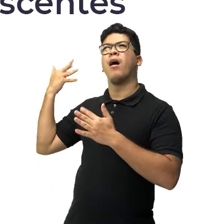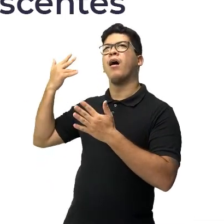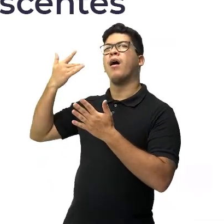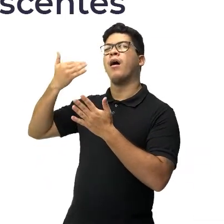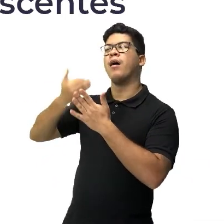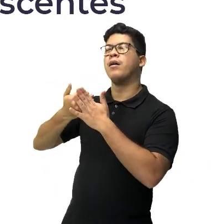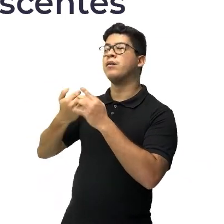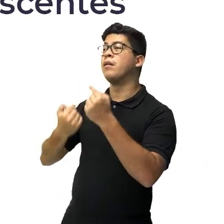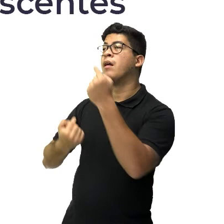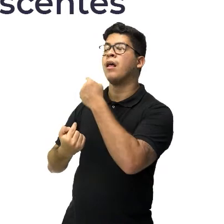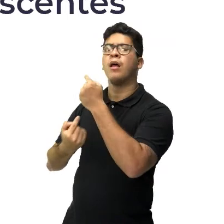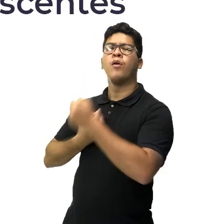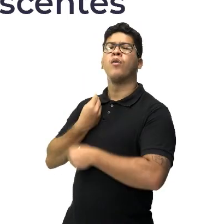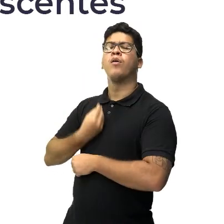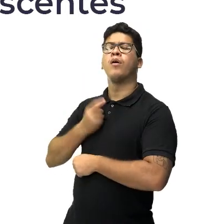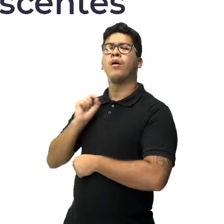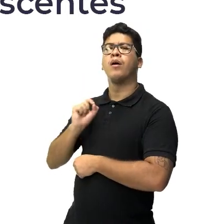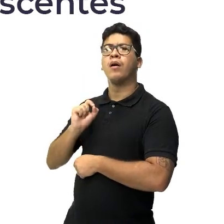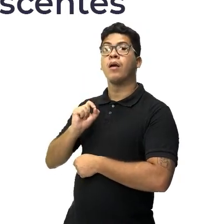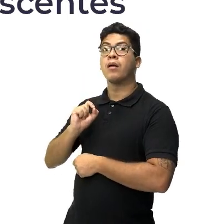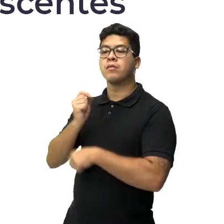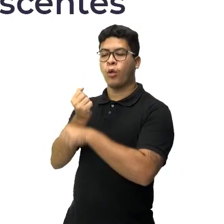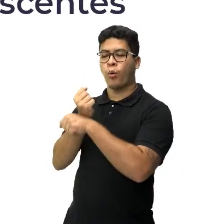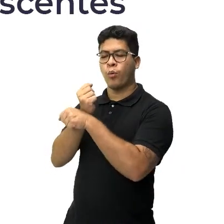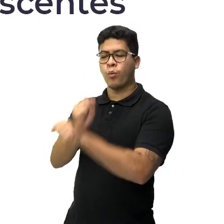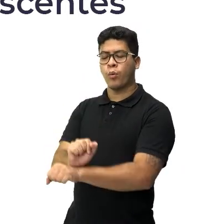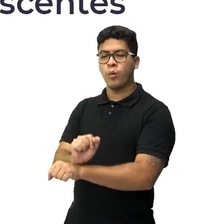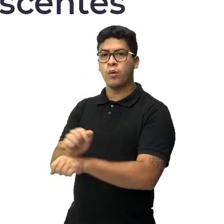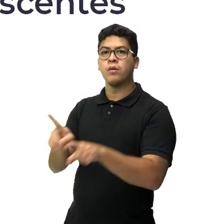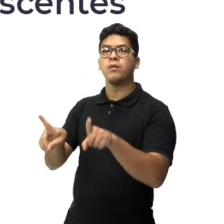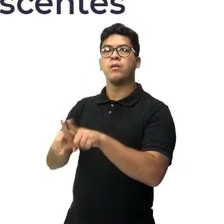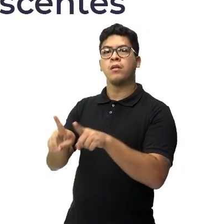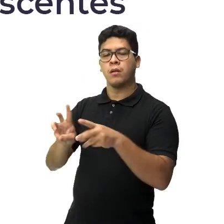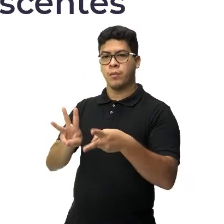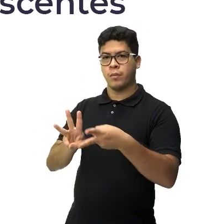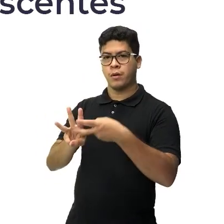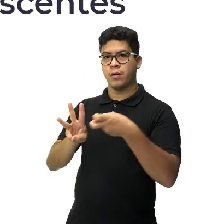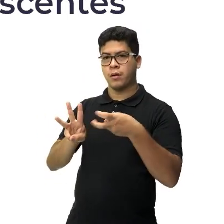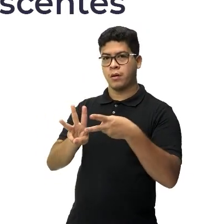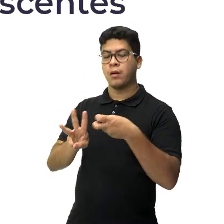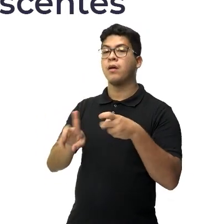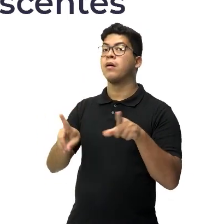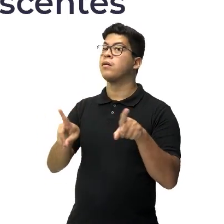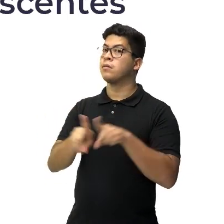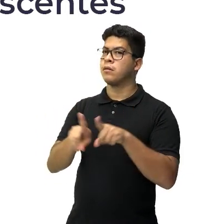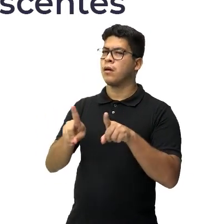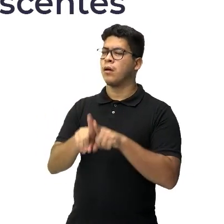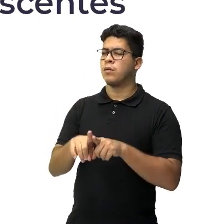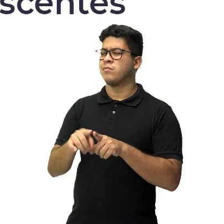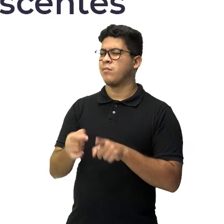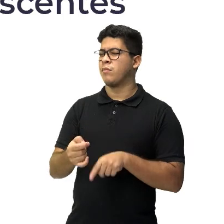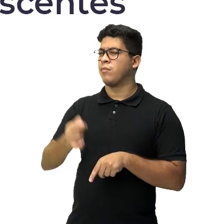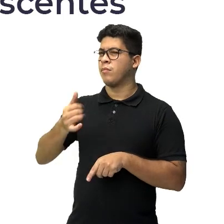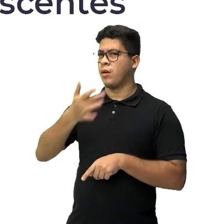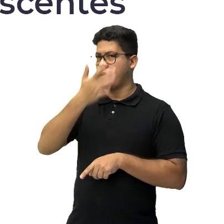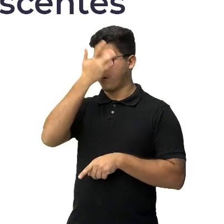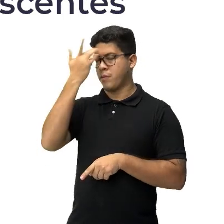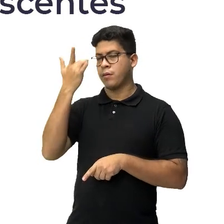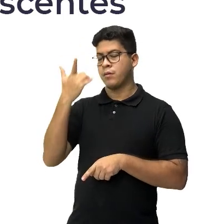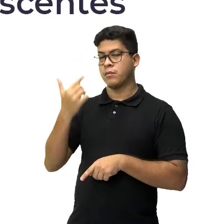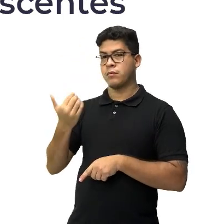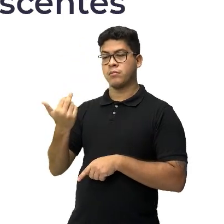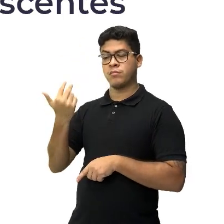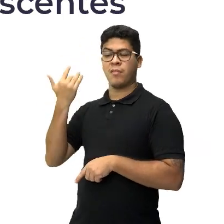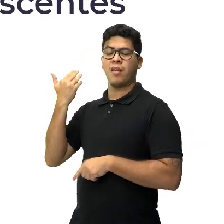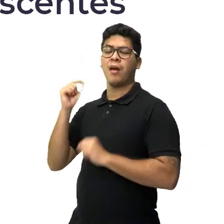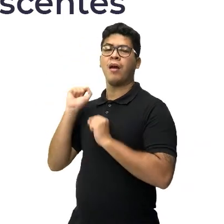Aí os chamados quilombolas, e indígenas, que até pouco tempo era uma categoria que vivia